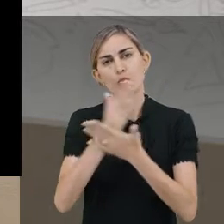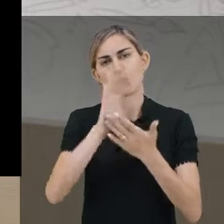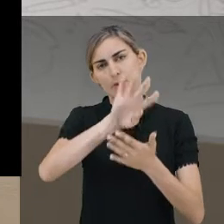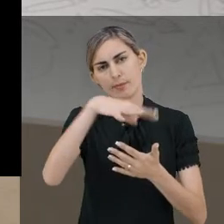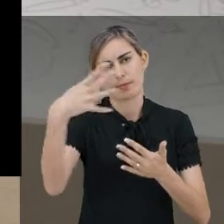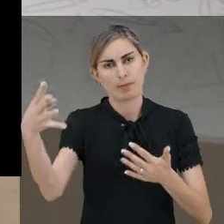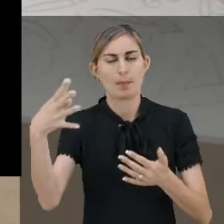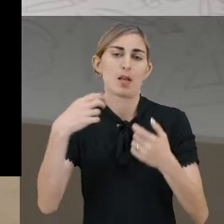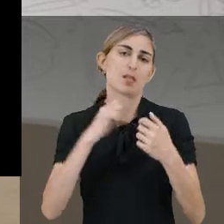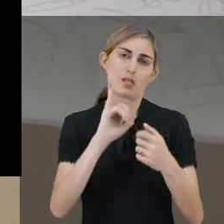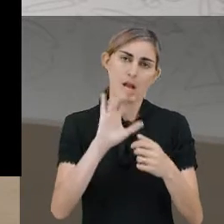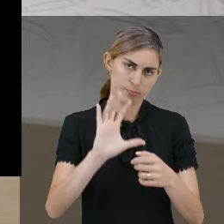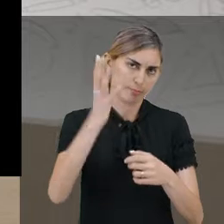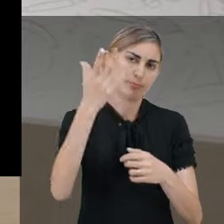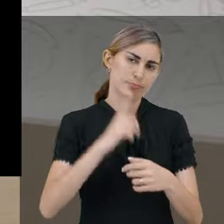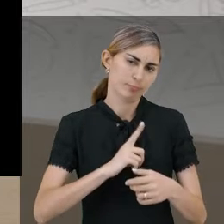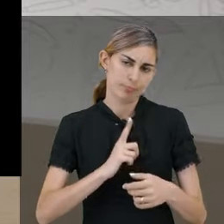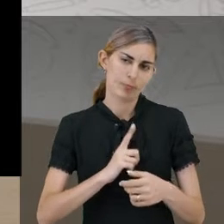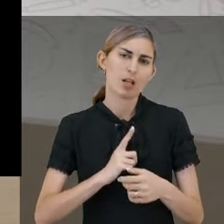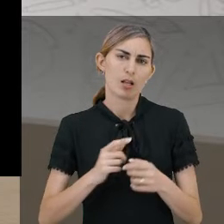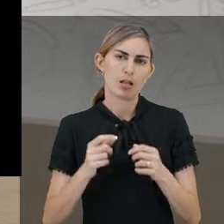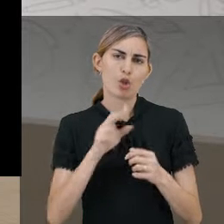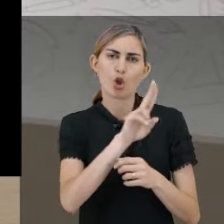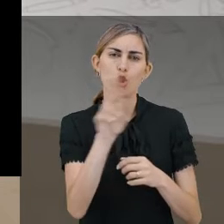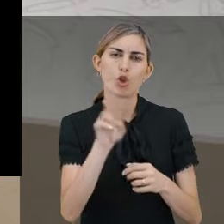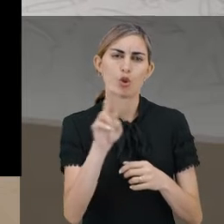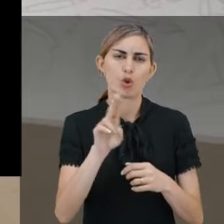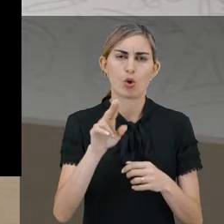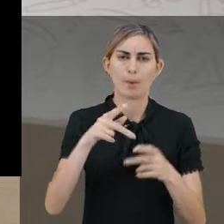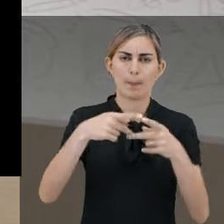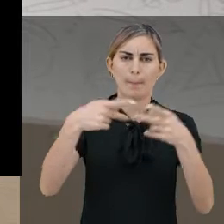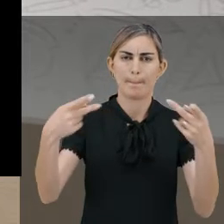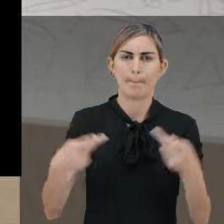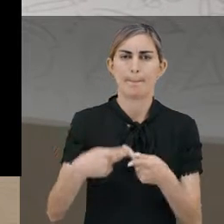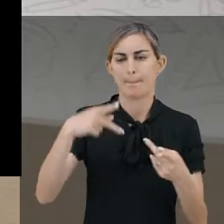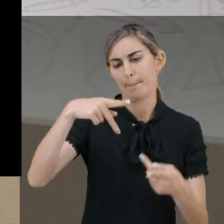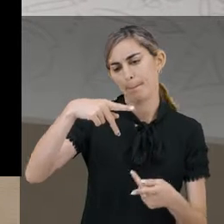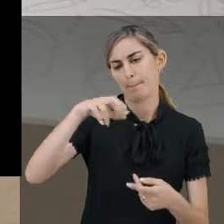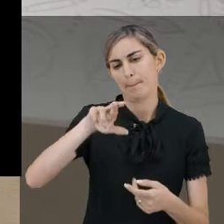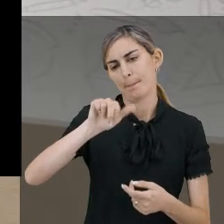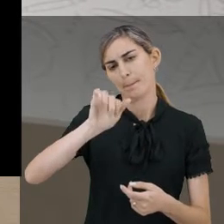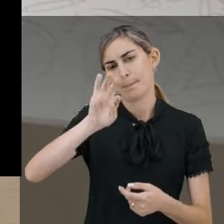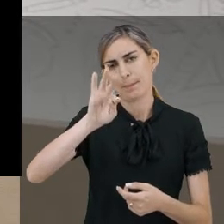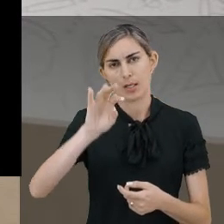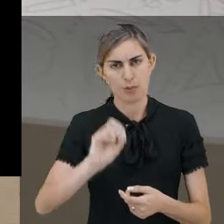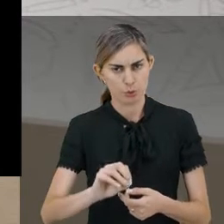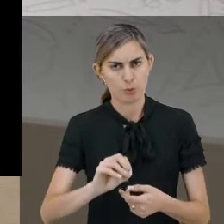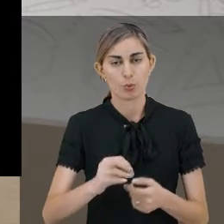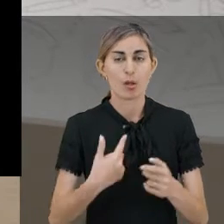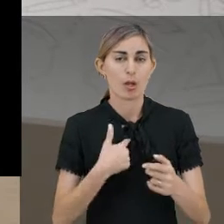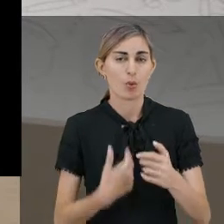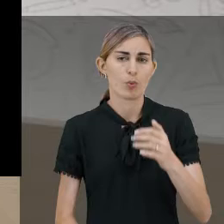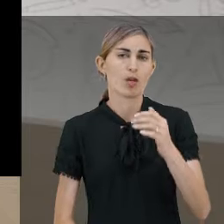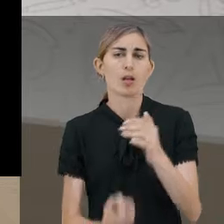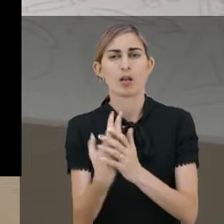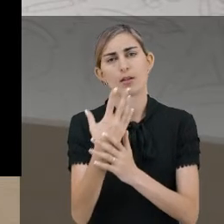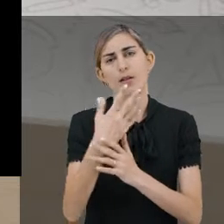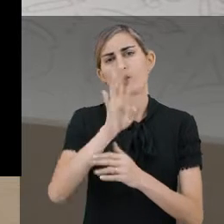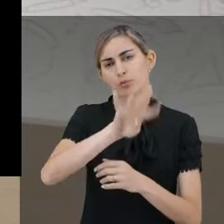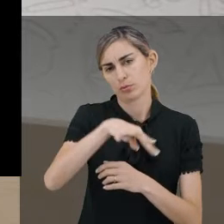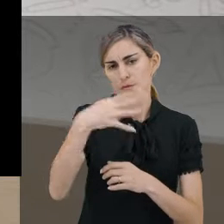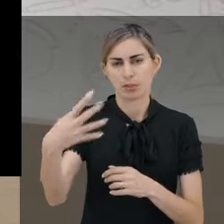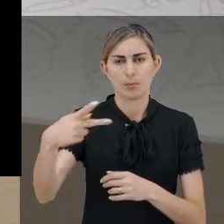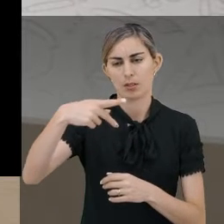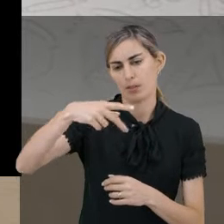alguma tabela, caso ela exista, que possua o nome prato. Posteriormente, eu estou criando uma